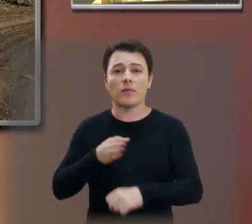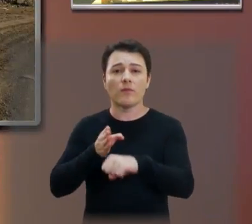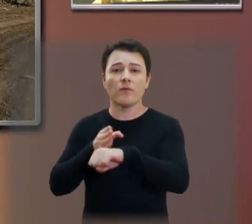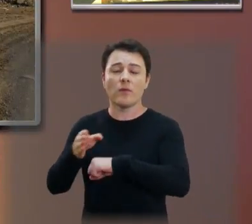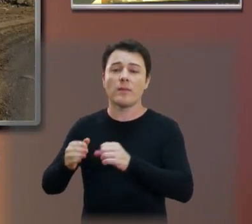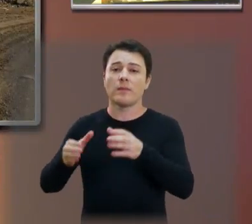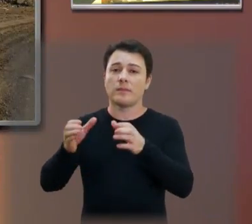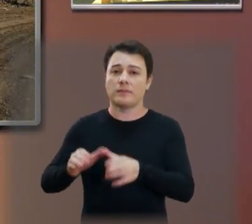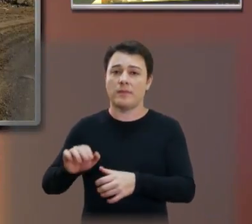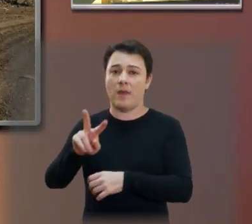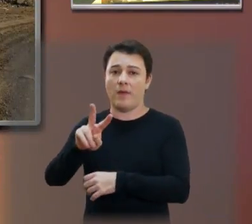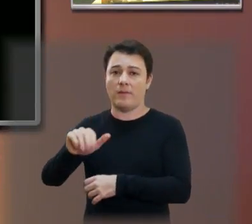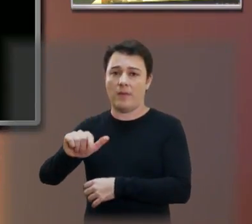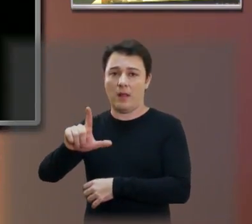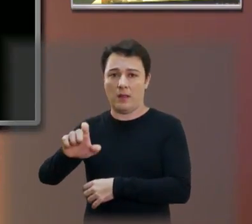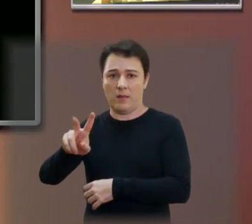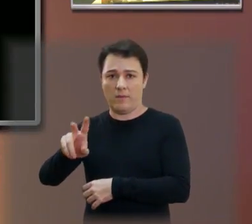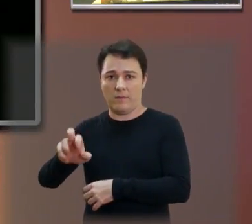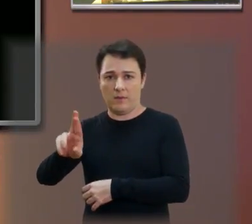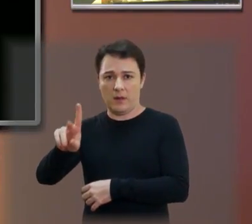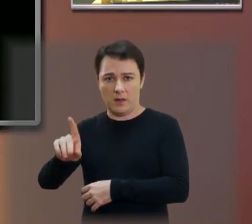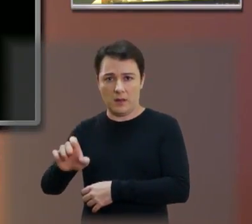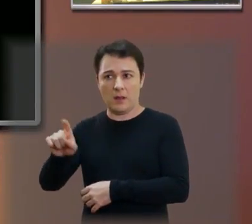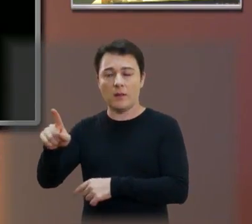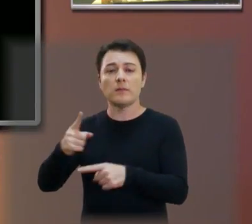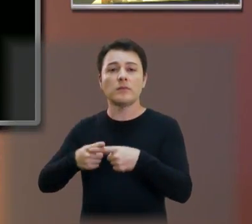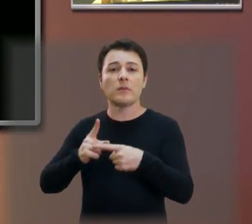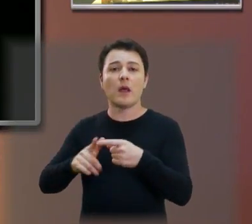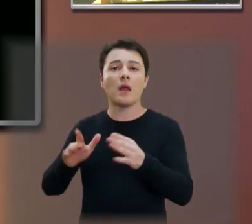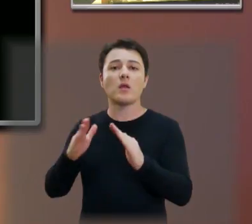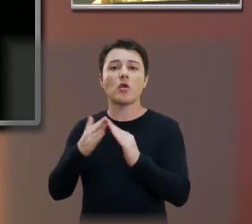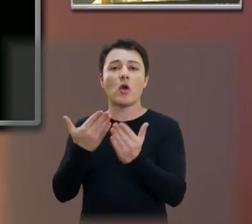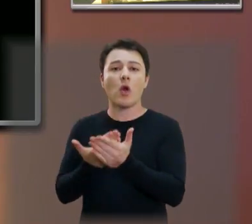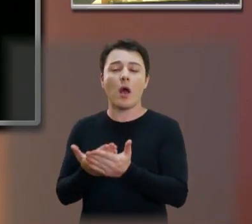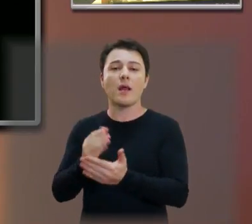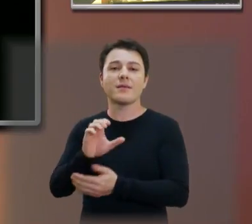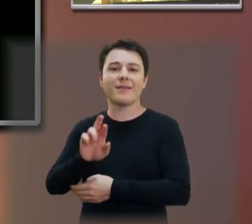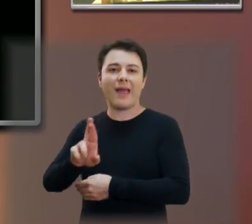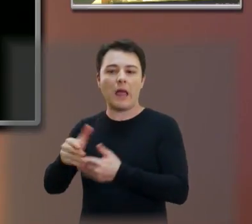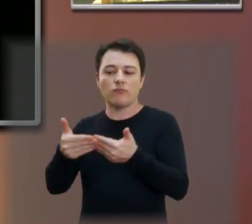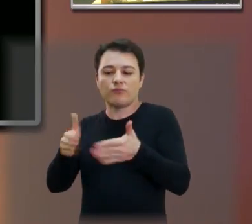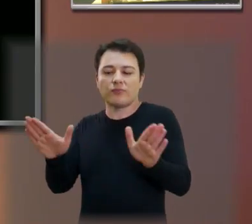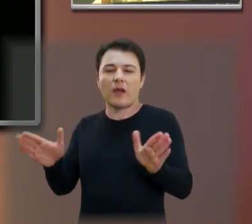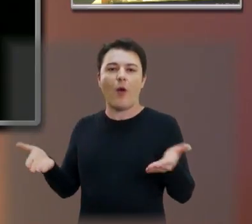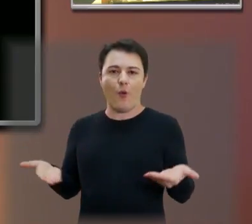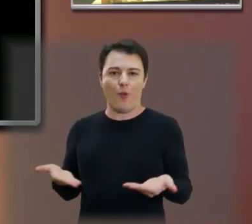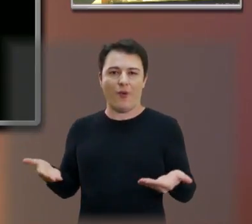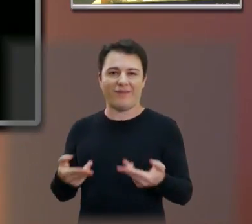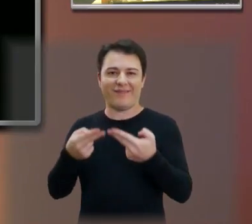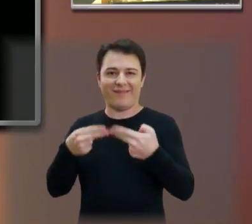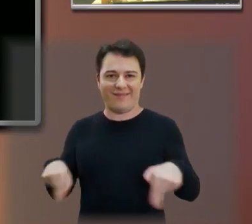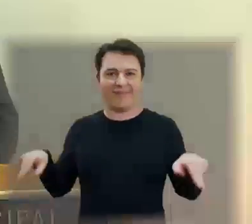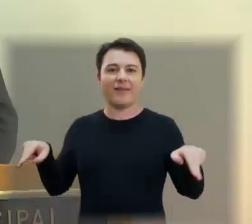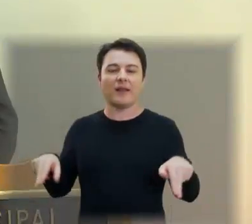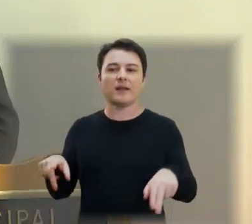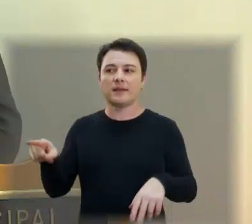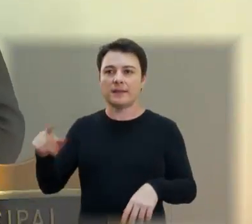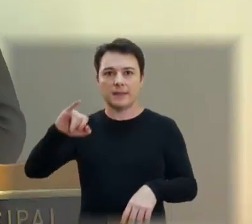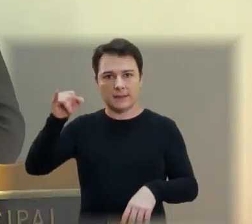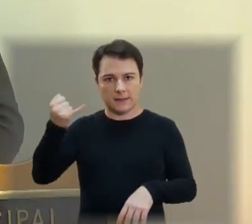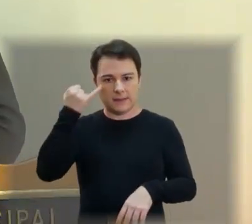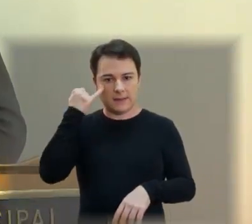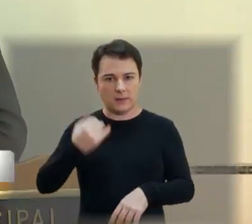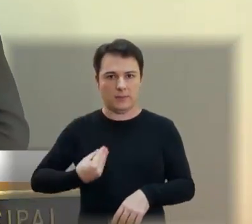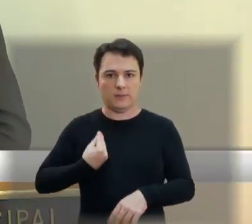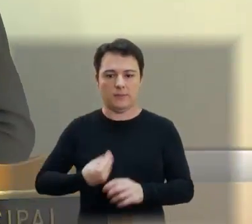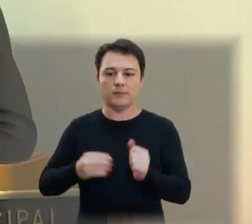Verde, onde foi a inauguração do CR na professora Lourdes Aparecida Prada, né? Indicação do vereador Jefferson Yachuda, estava